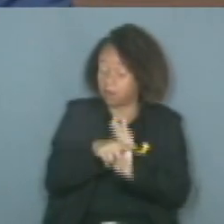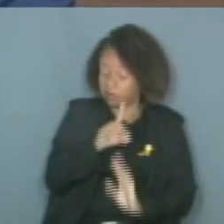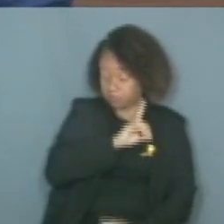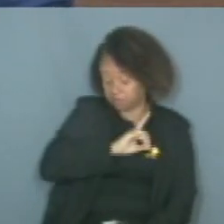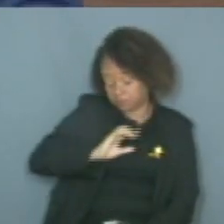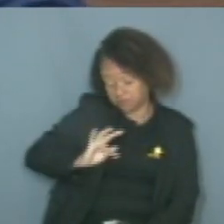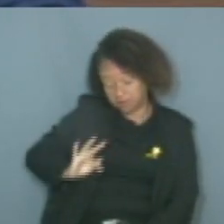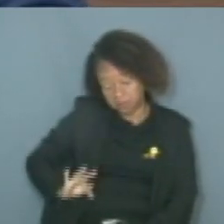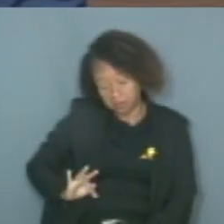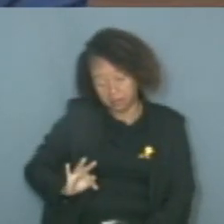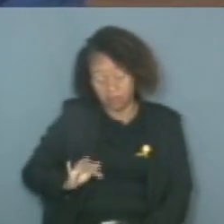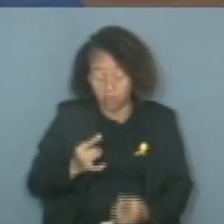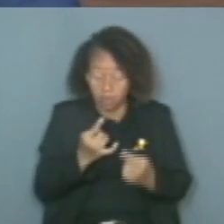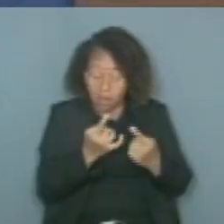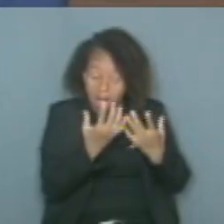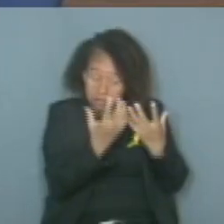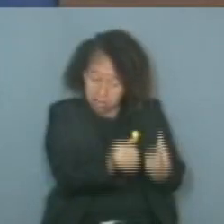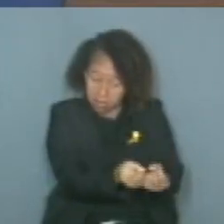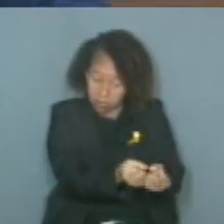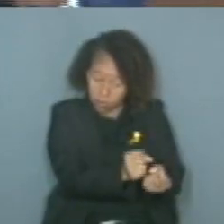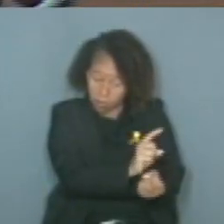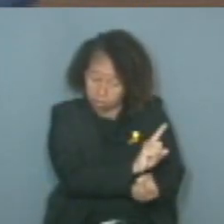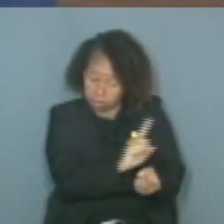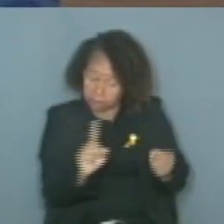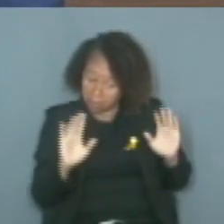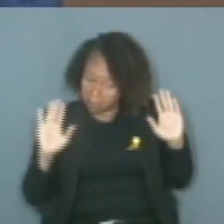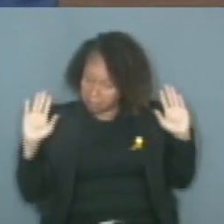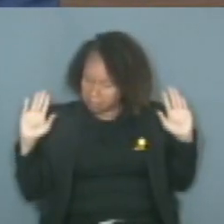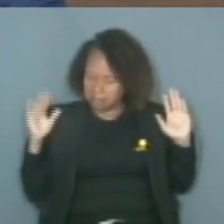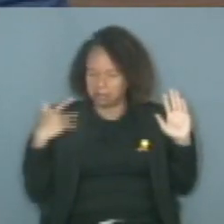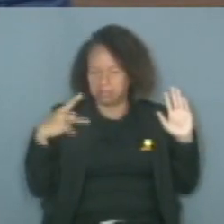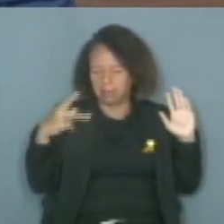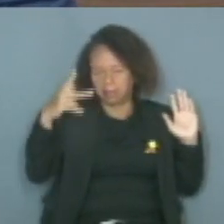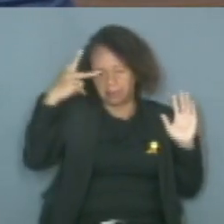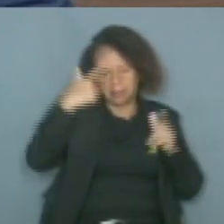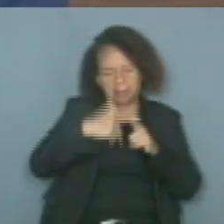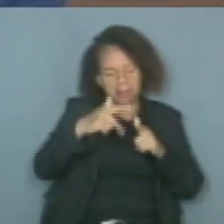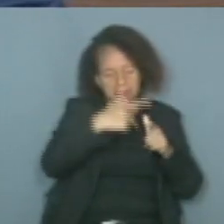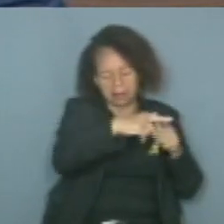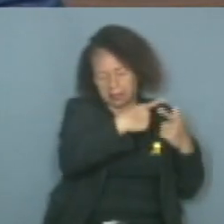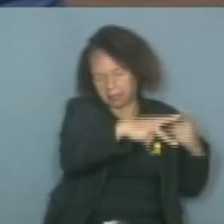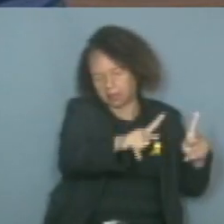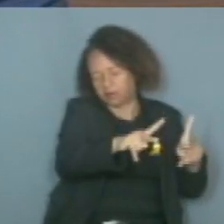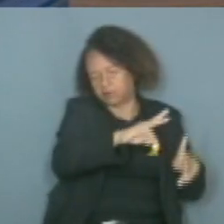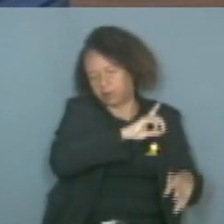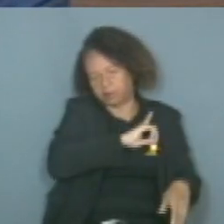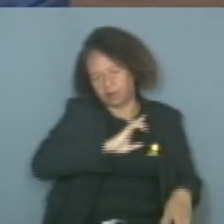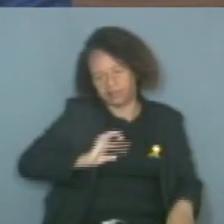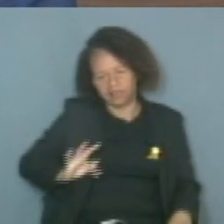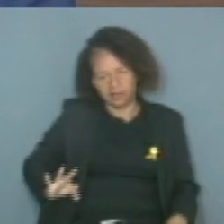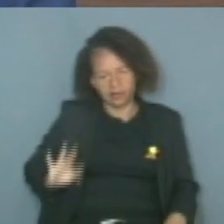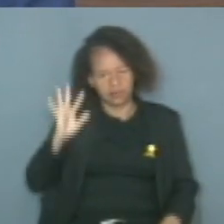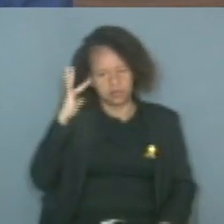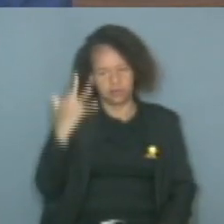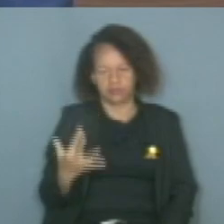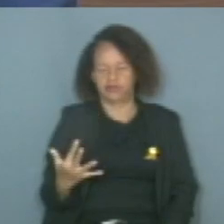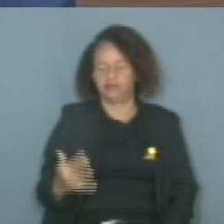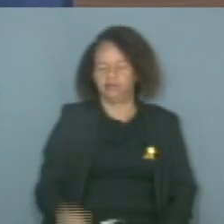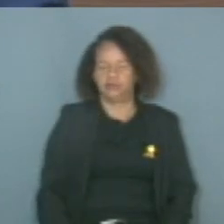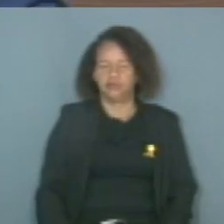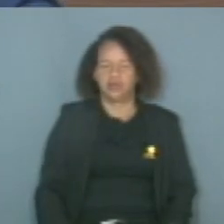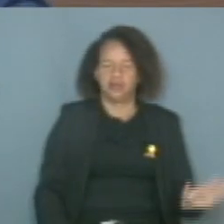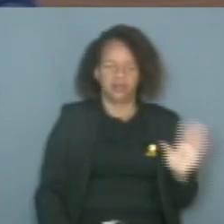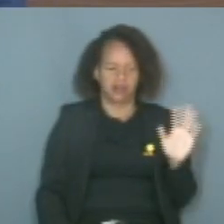julgar contra ou não, aí é um caso dos deputados que tem que resolver. Não